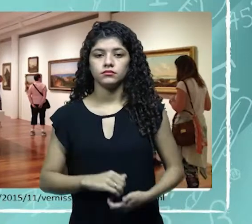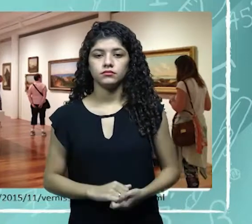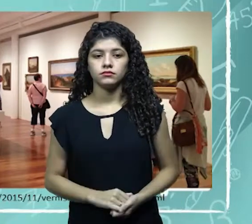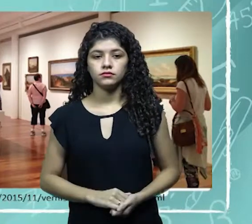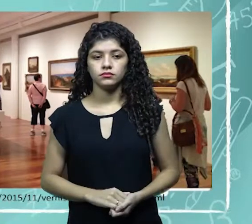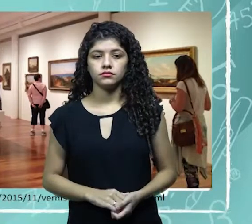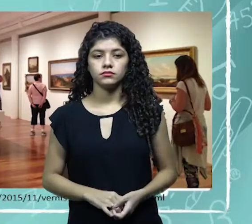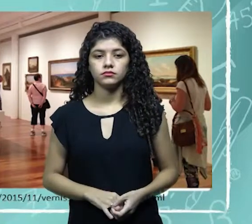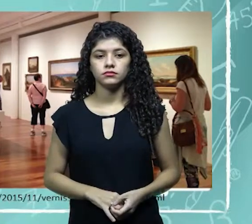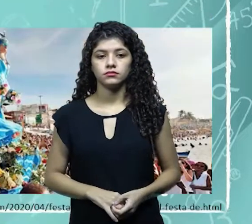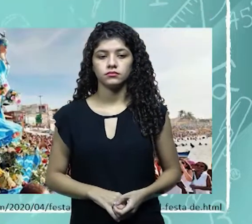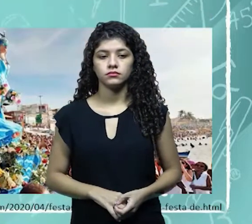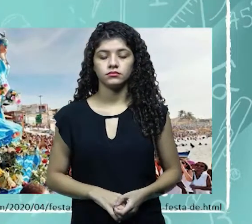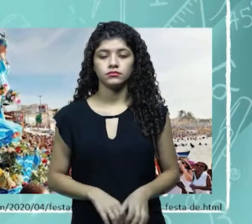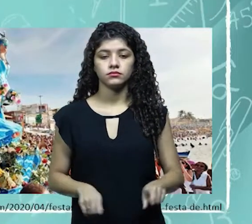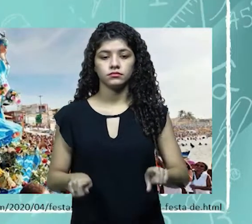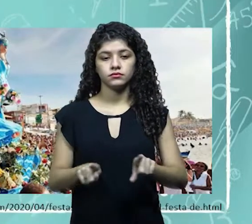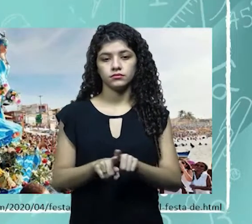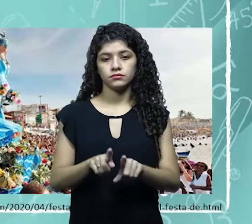mensagem